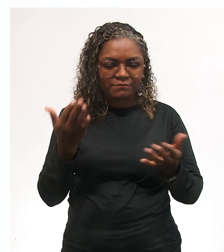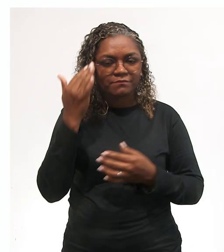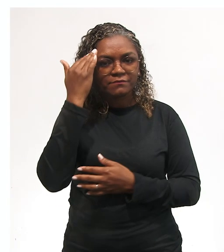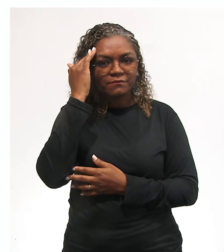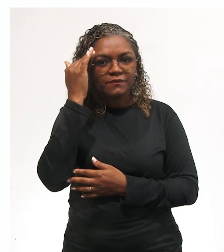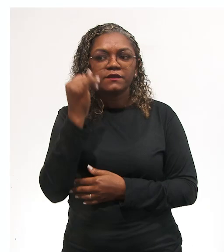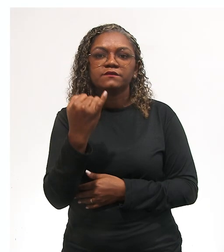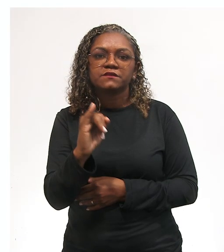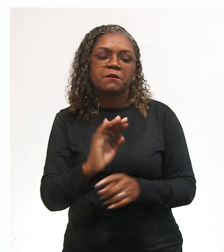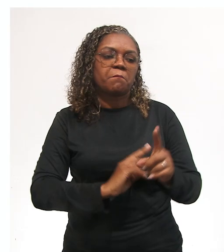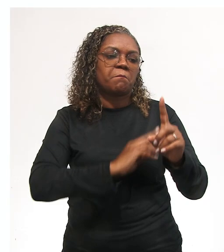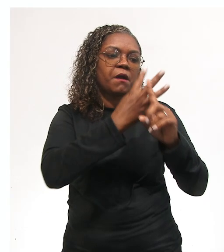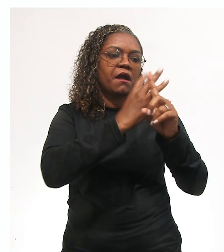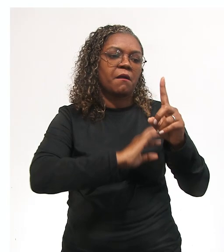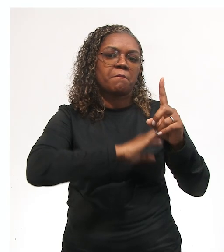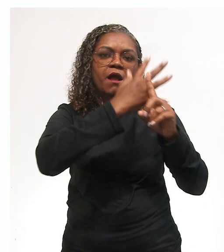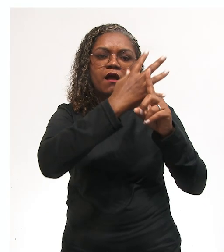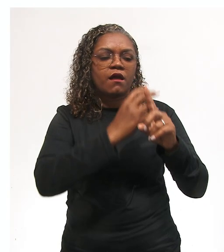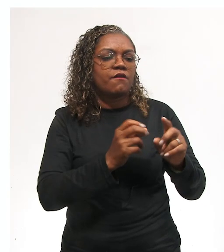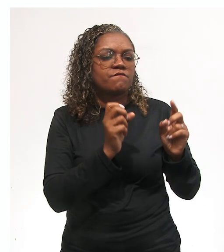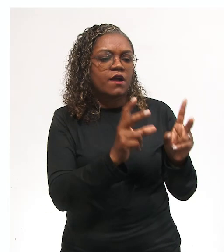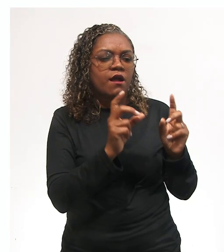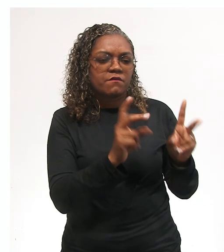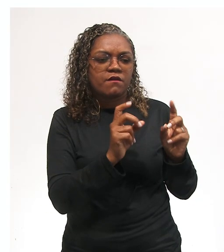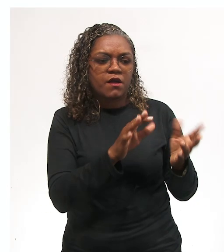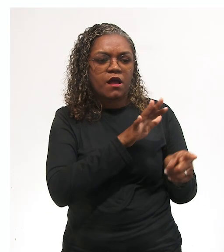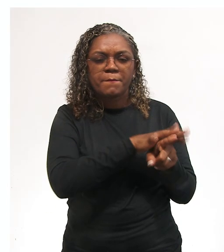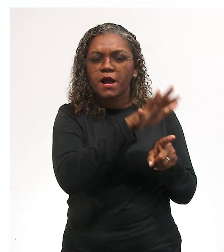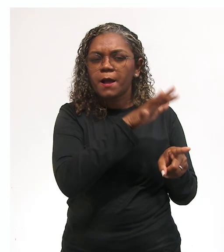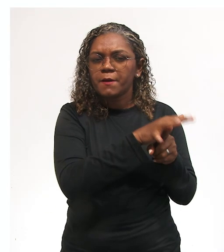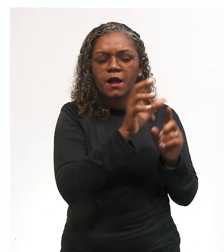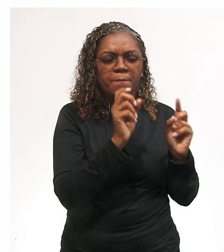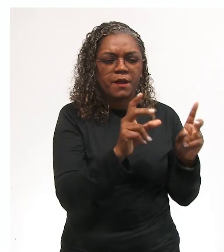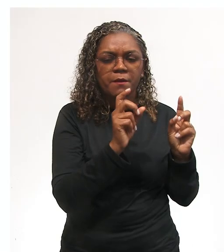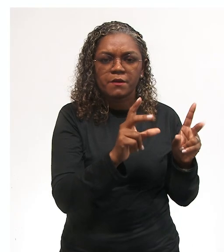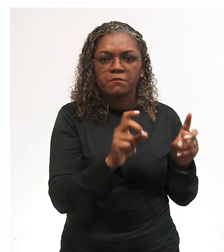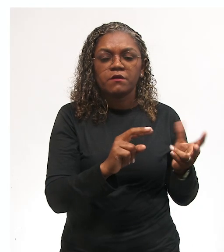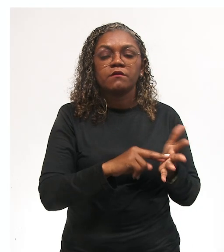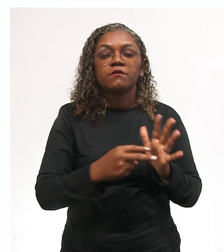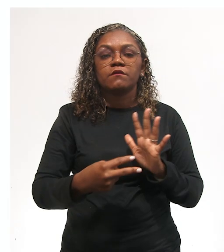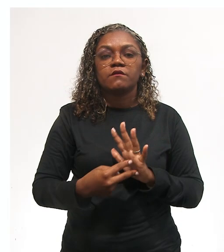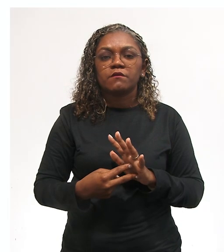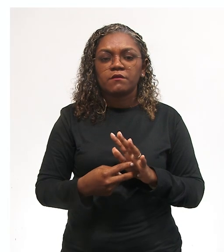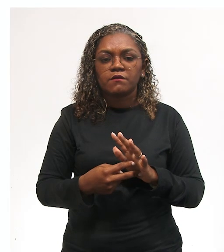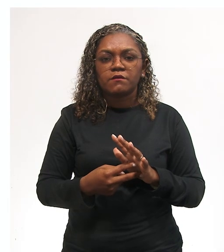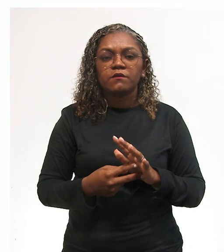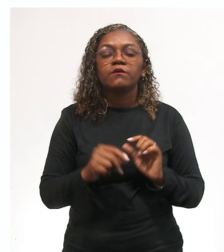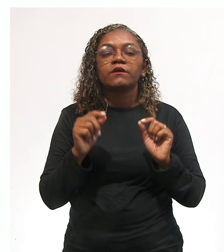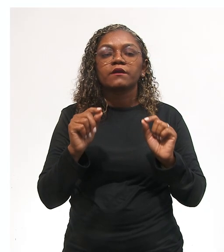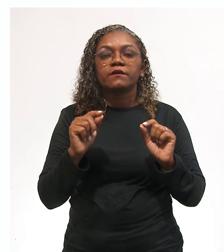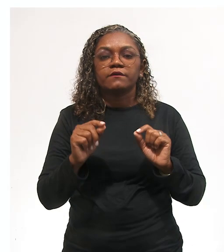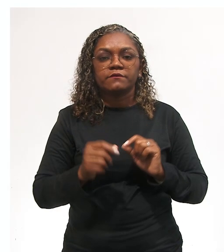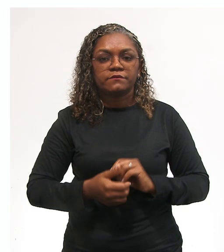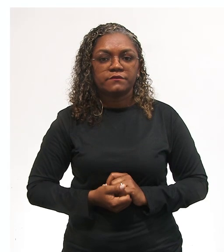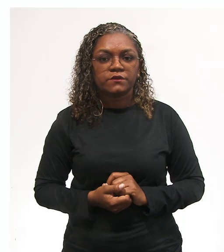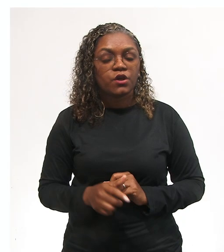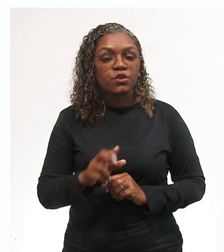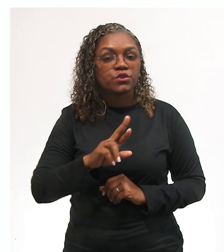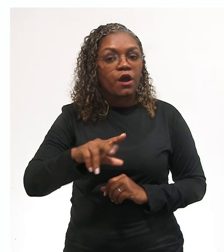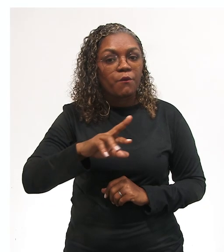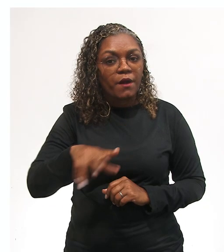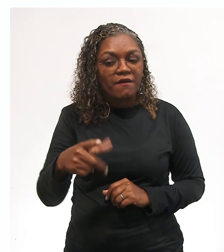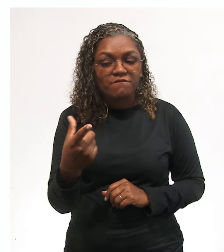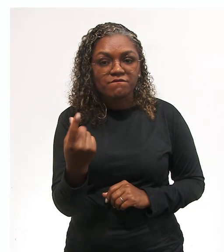quantidade. Se eu vendi o dobro, o triplo, eu não estou atrelando, questão de diretamente ou inversamente proporcional, não estou atrelando